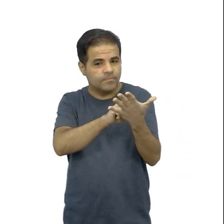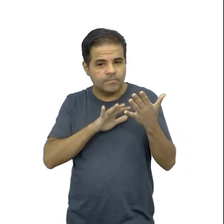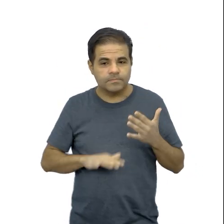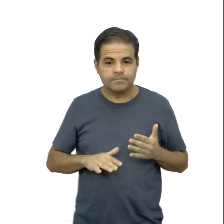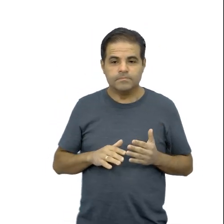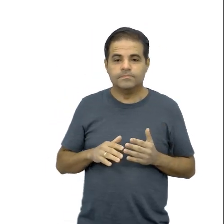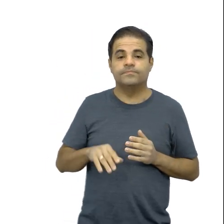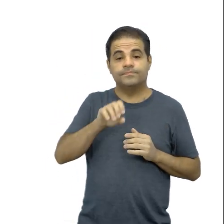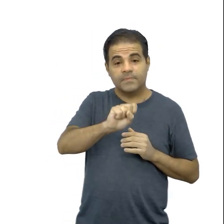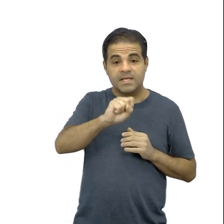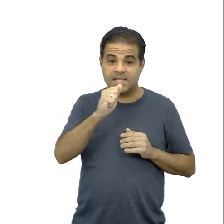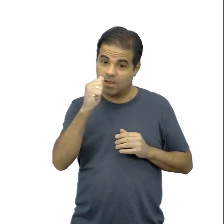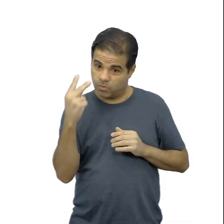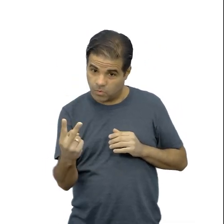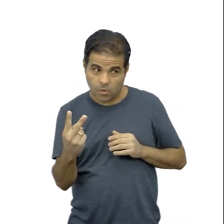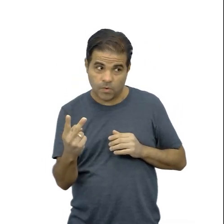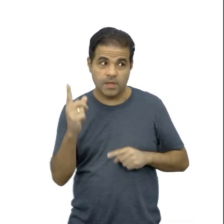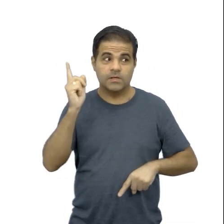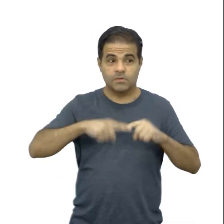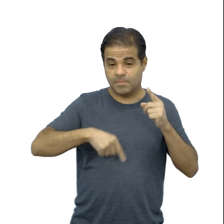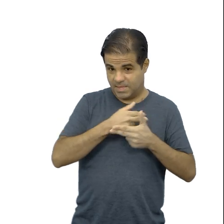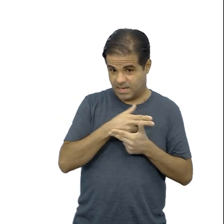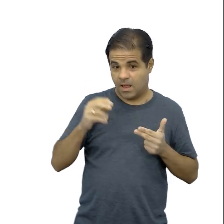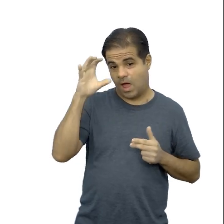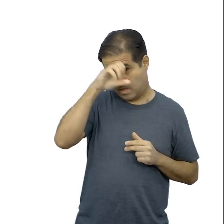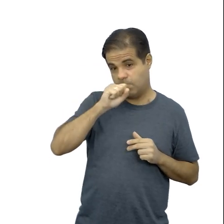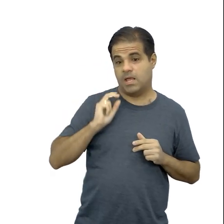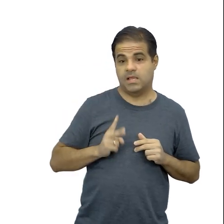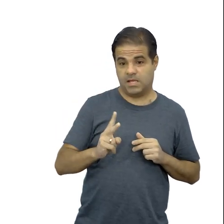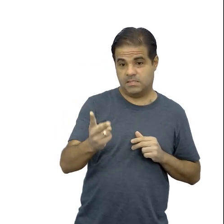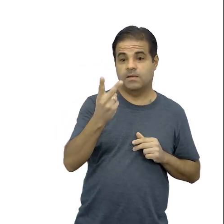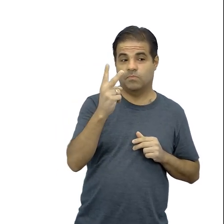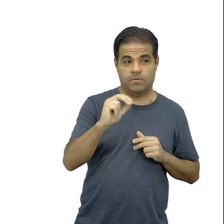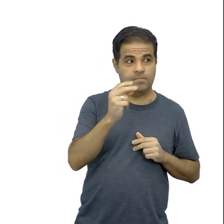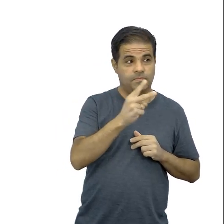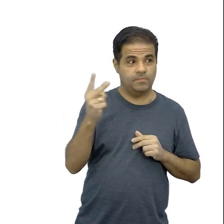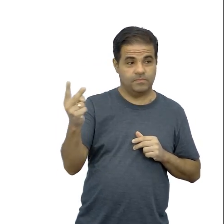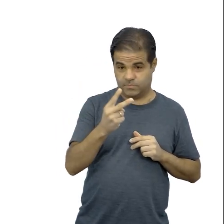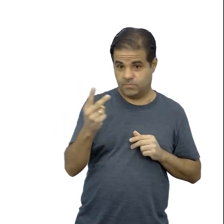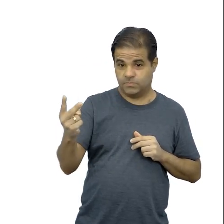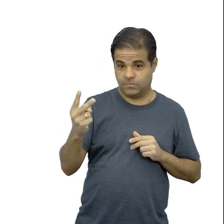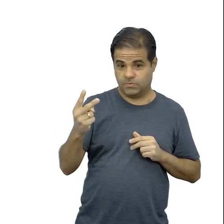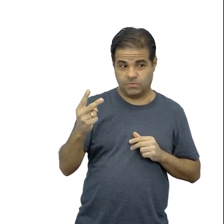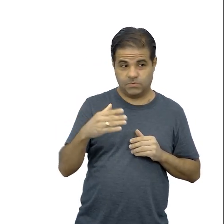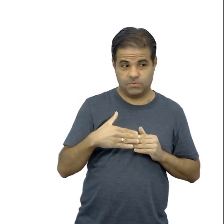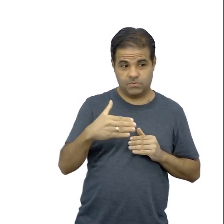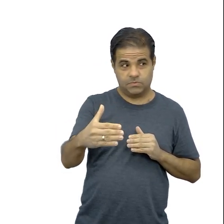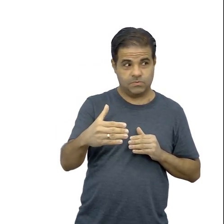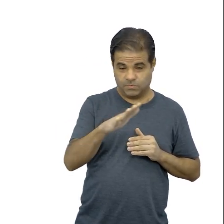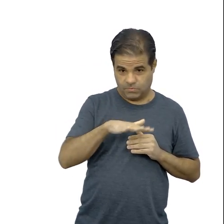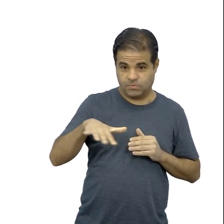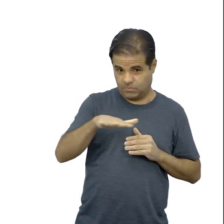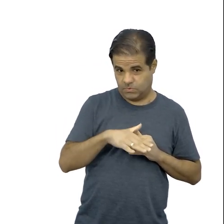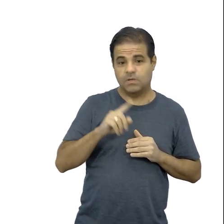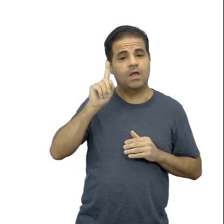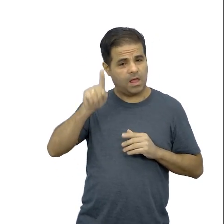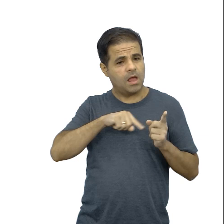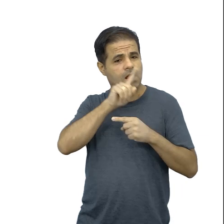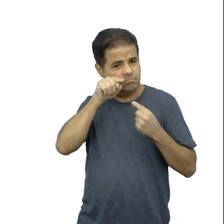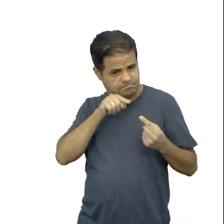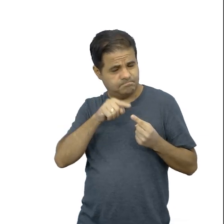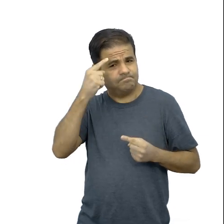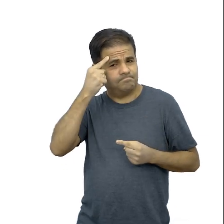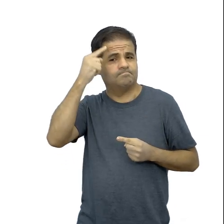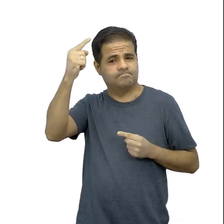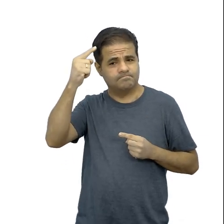atividade na SA2 do Material Aprender Sempre 2022, tá bem? Com qual intencionalidade, né? A